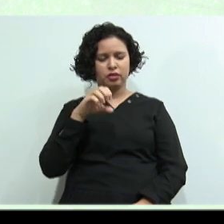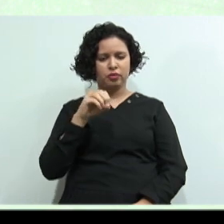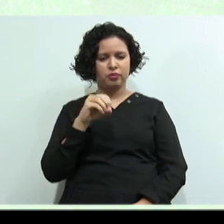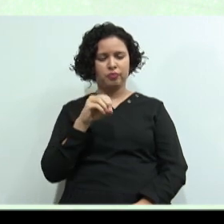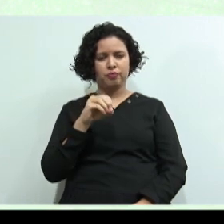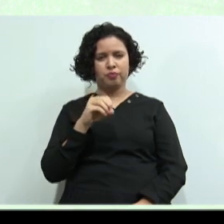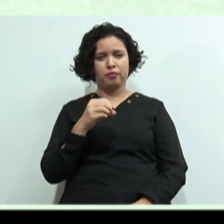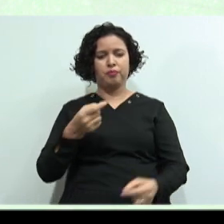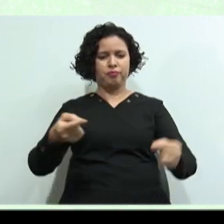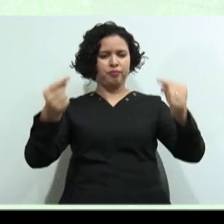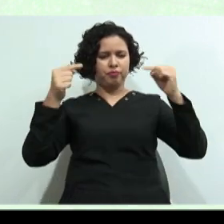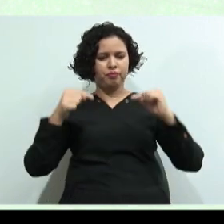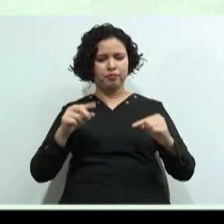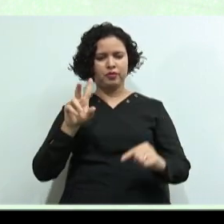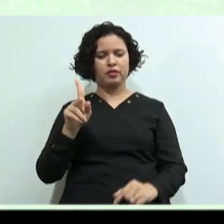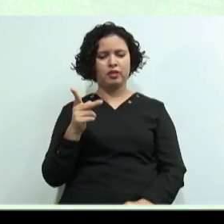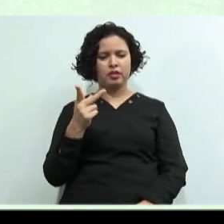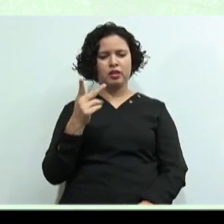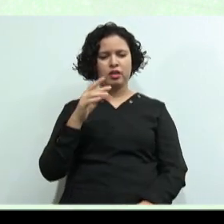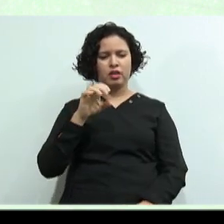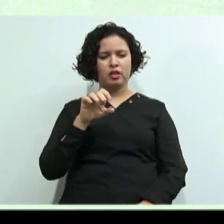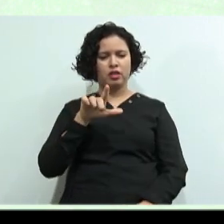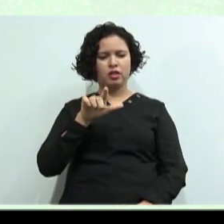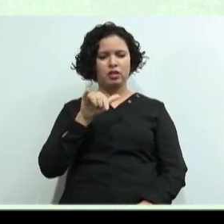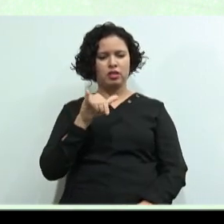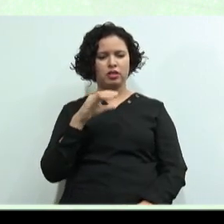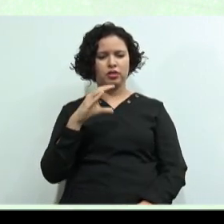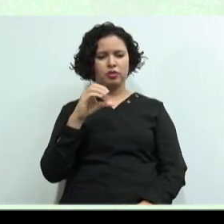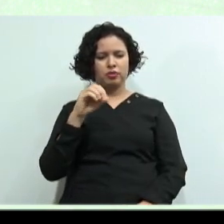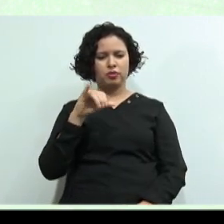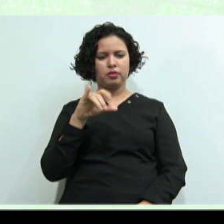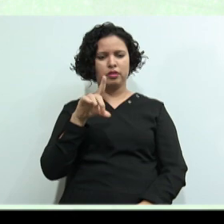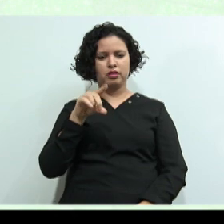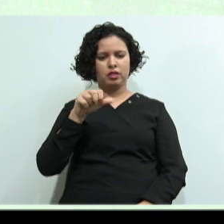helicoidal. Por exemplo, azeite.